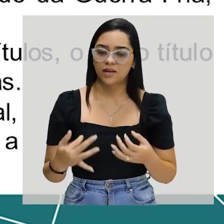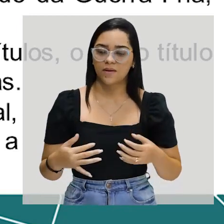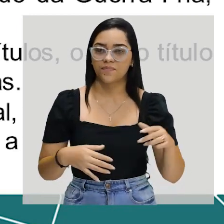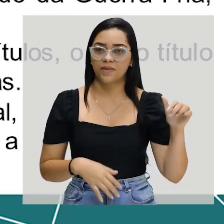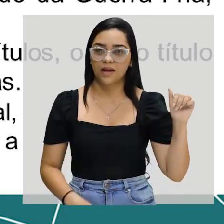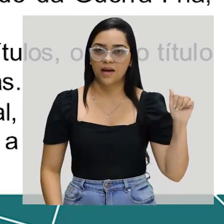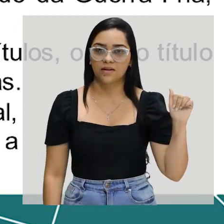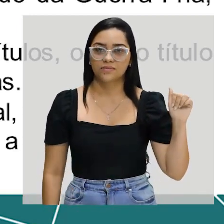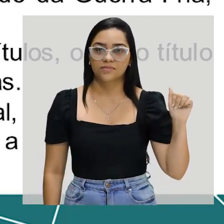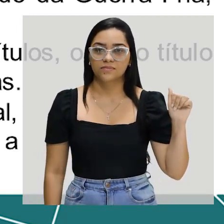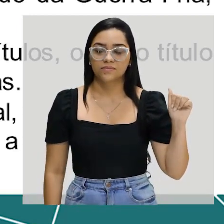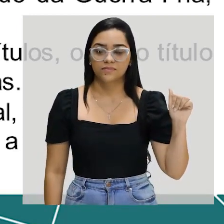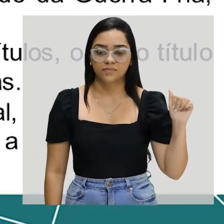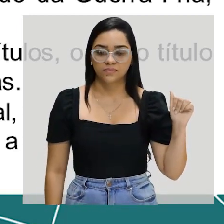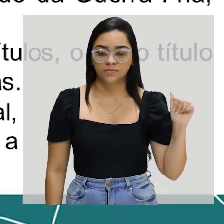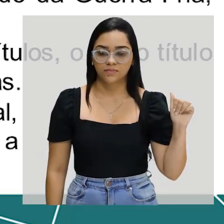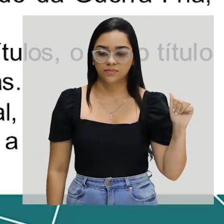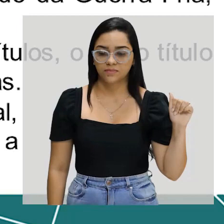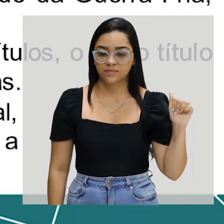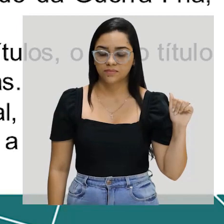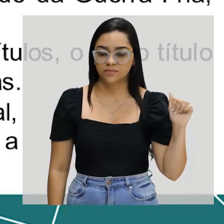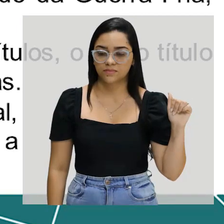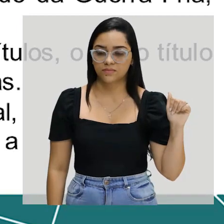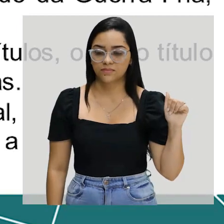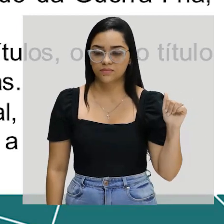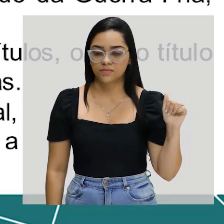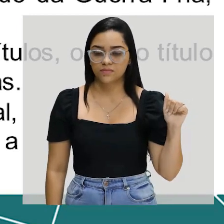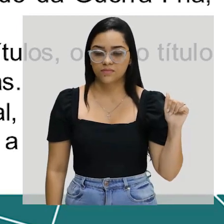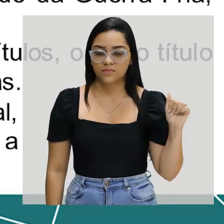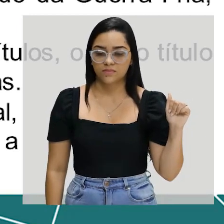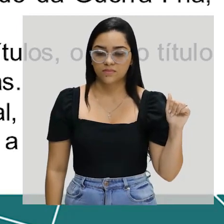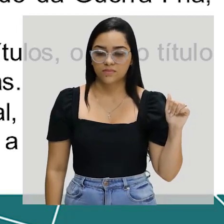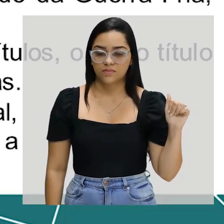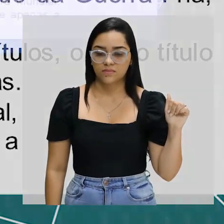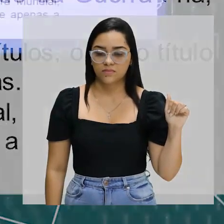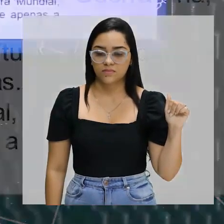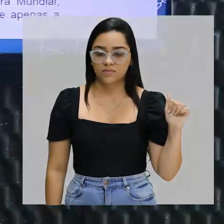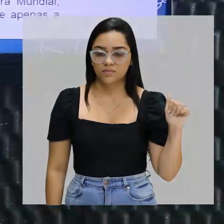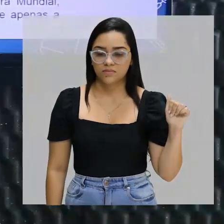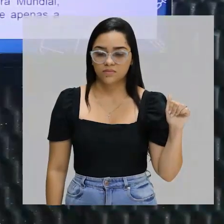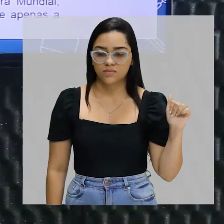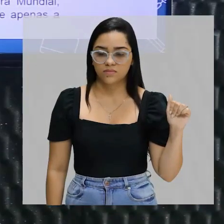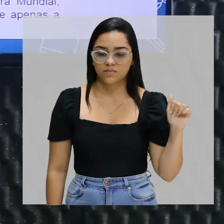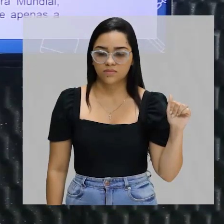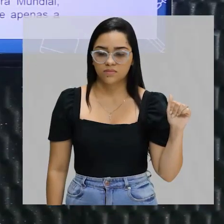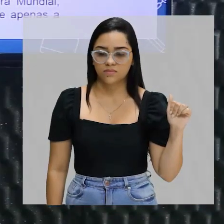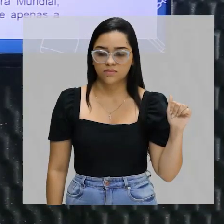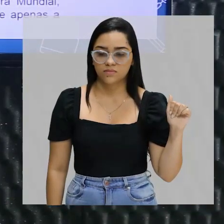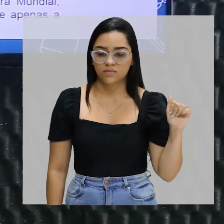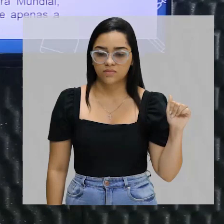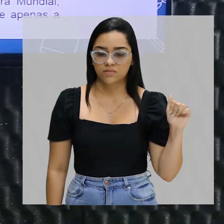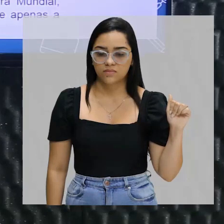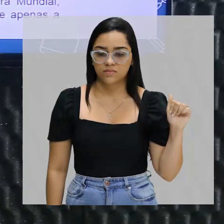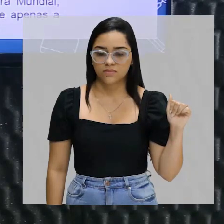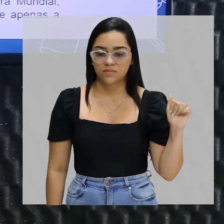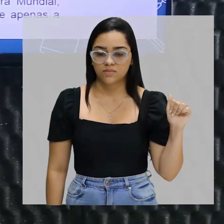letra Alemanha unificada vencedora de três copas mundiais não teve reconhecida sua condição de nação porque